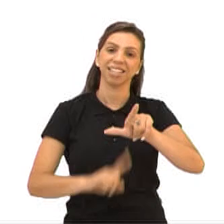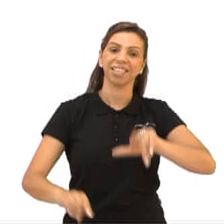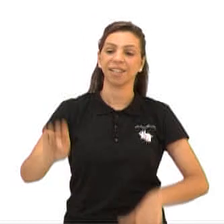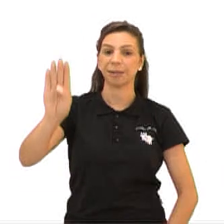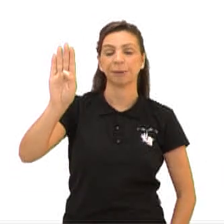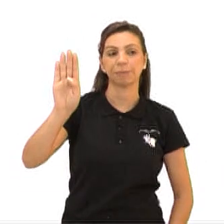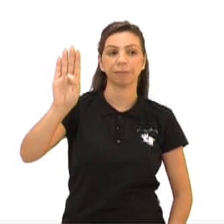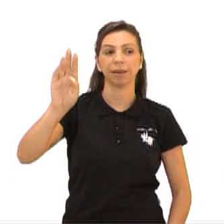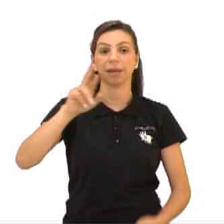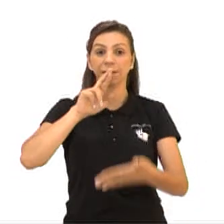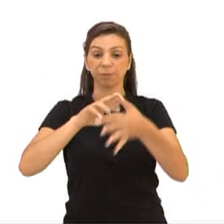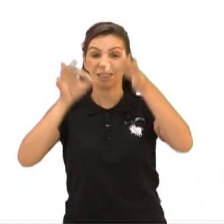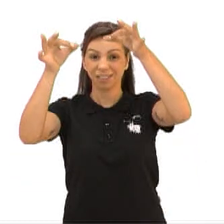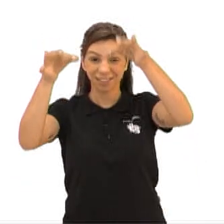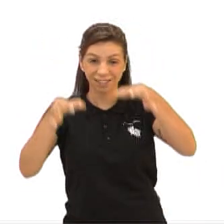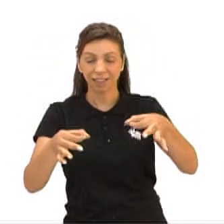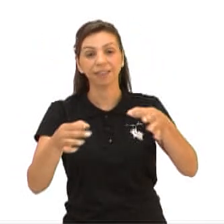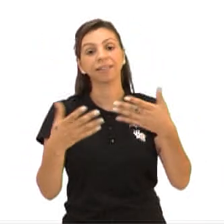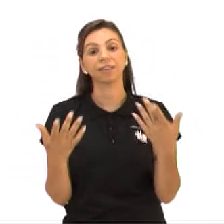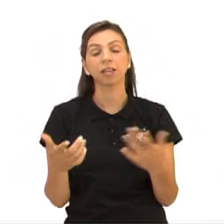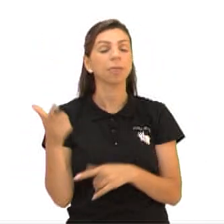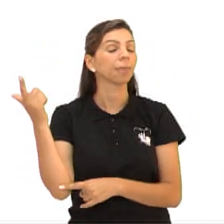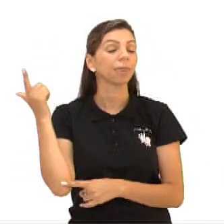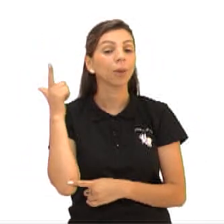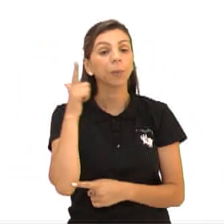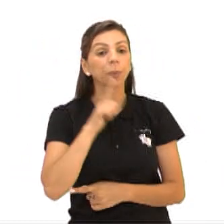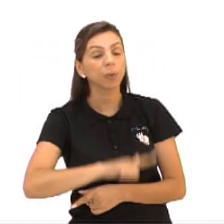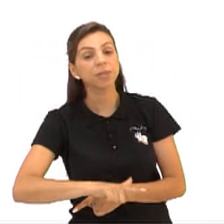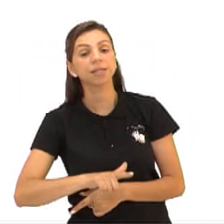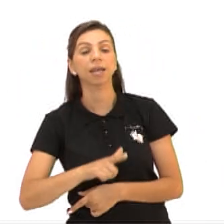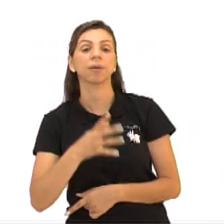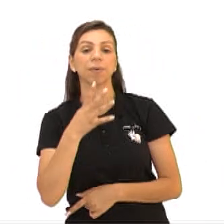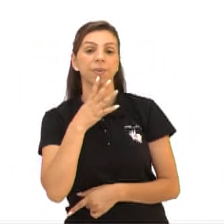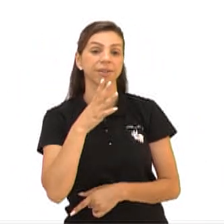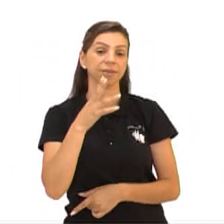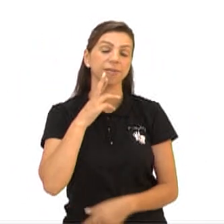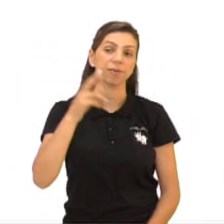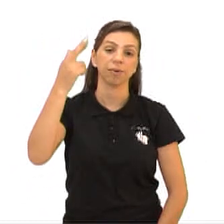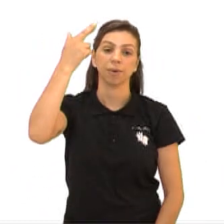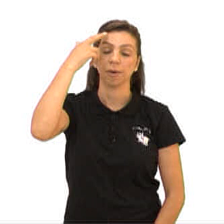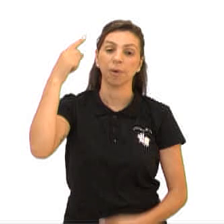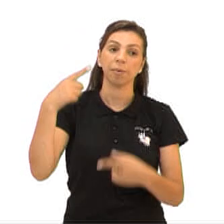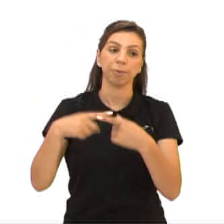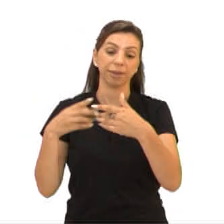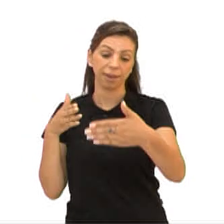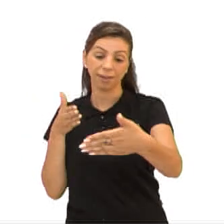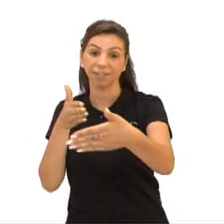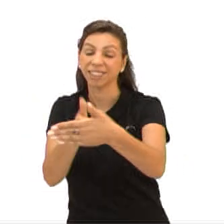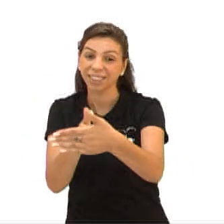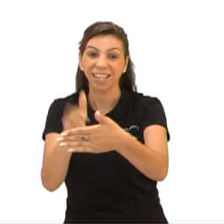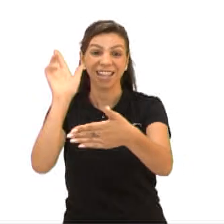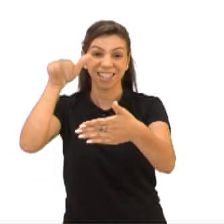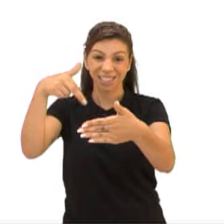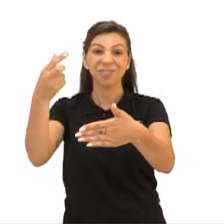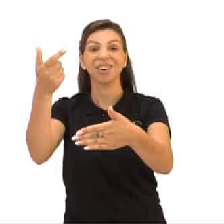B é a resposta correta. Não consegue ser conhecido pela razão, pois é limitada. A razão é limitada na hora de conhecer